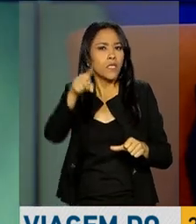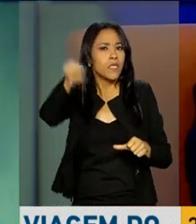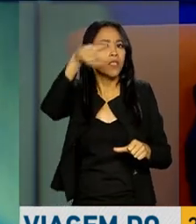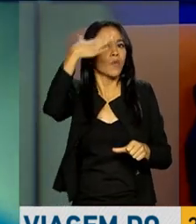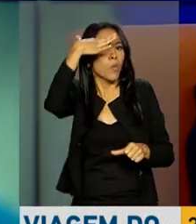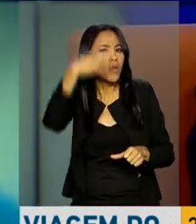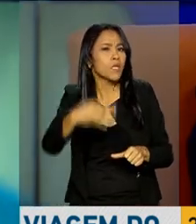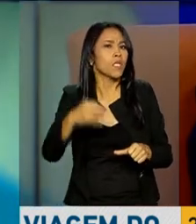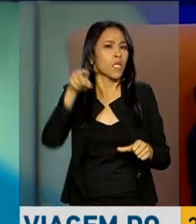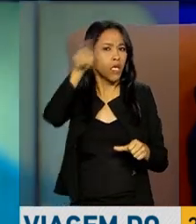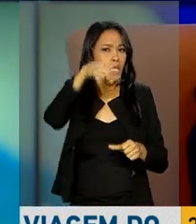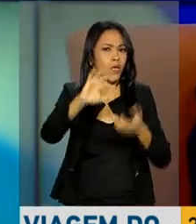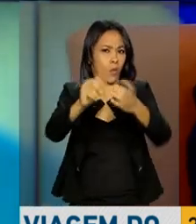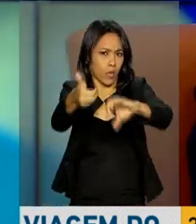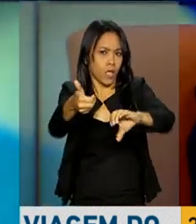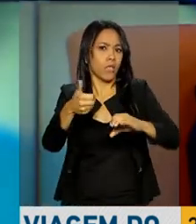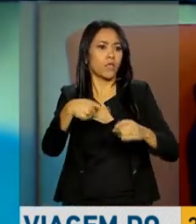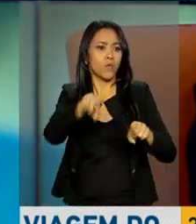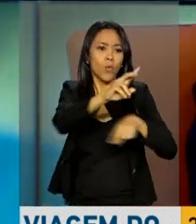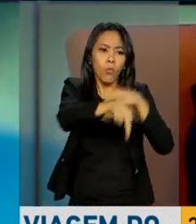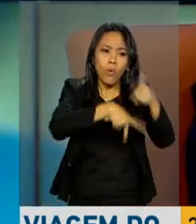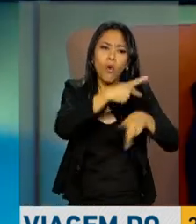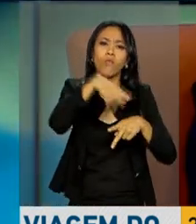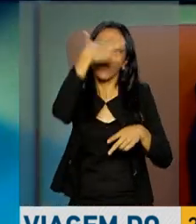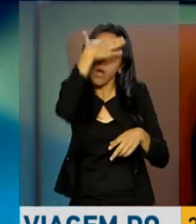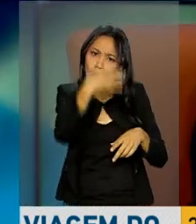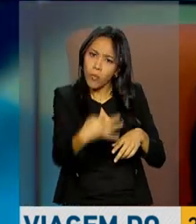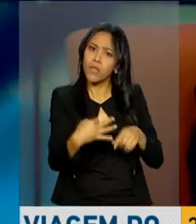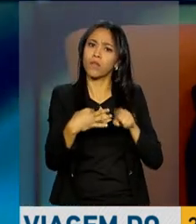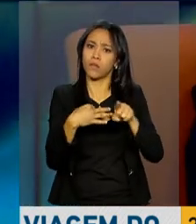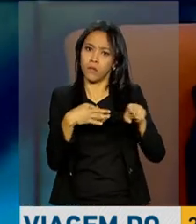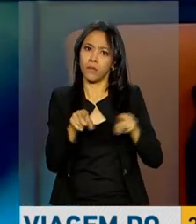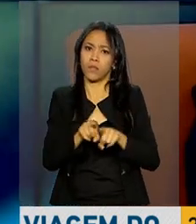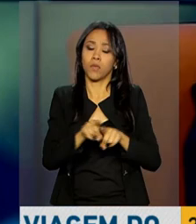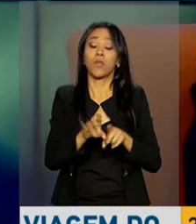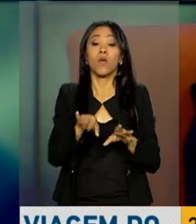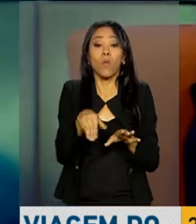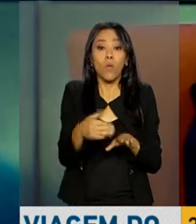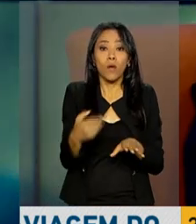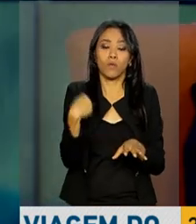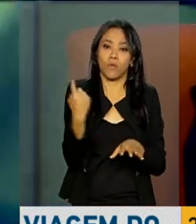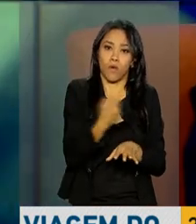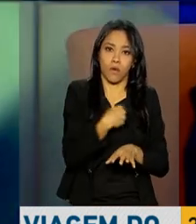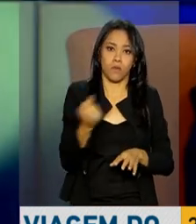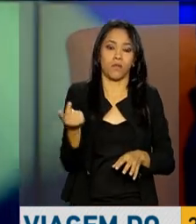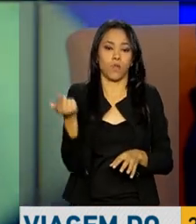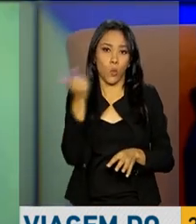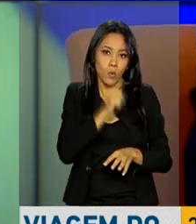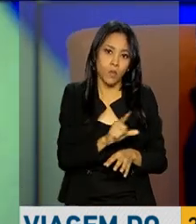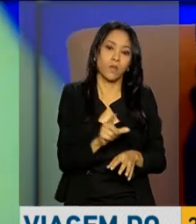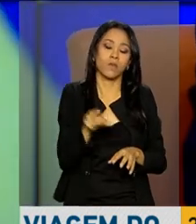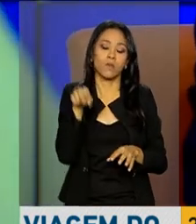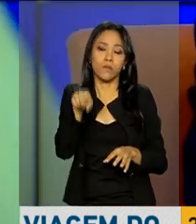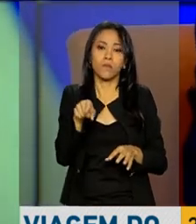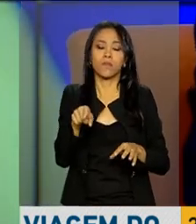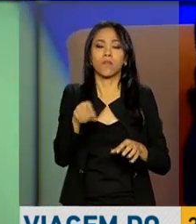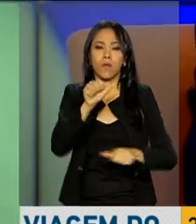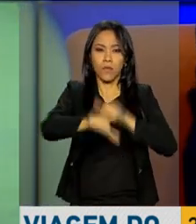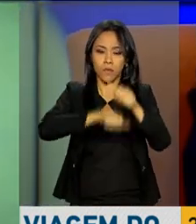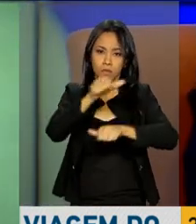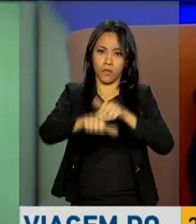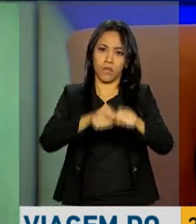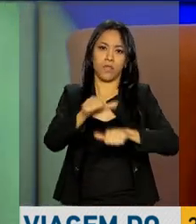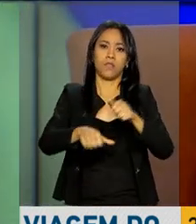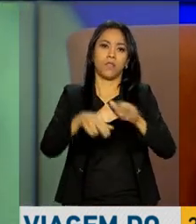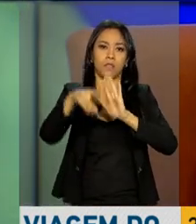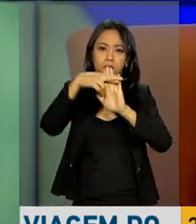compreendida pelo povo. Não é? Então, quando realizarmos a reforma previdenciária, teremos